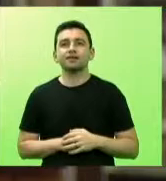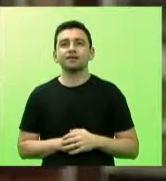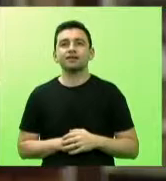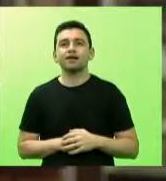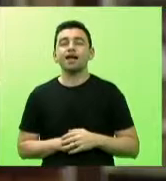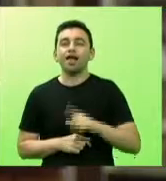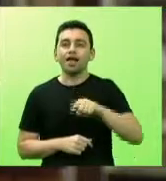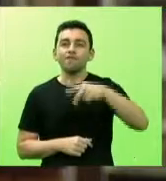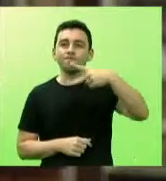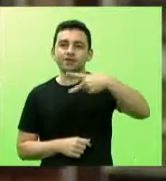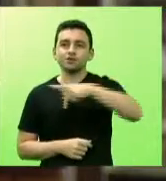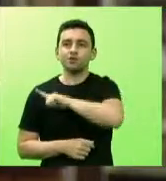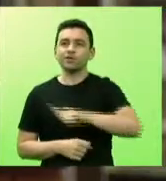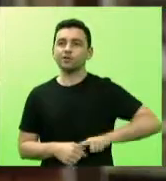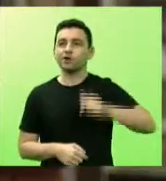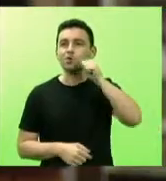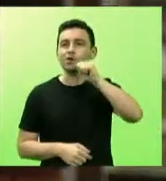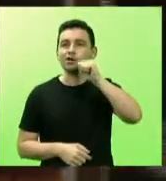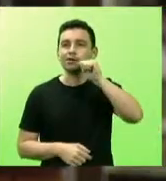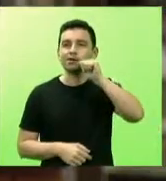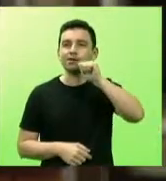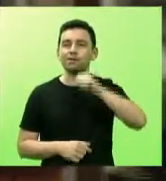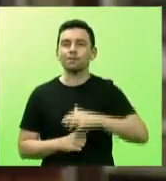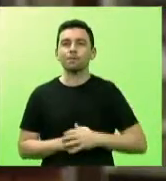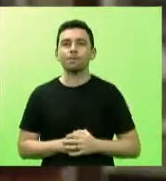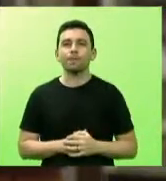A vice-governadora.